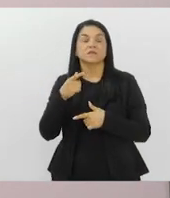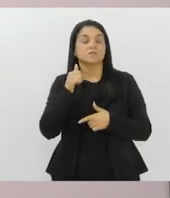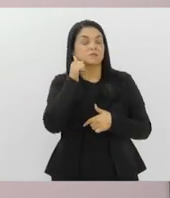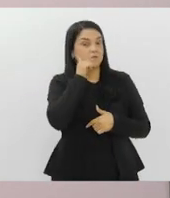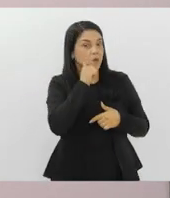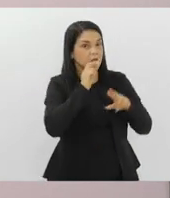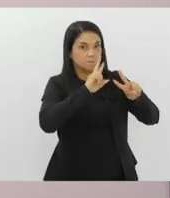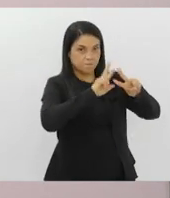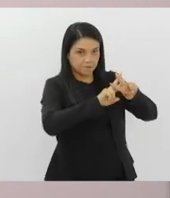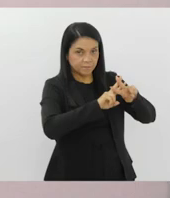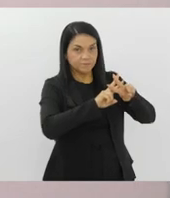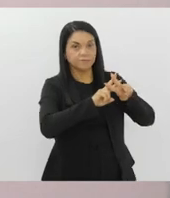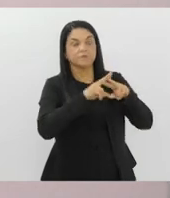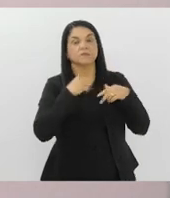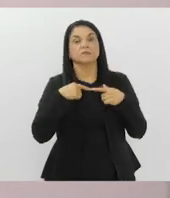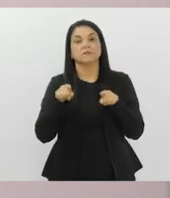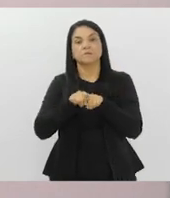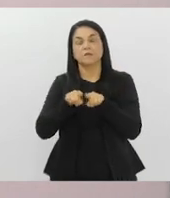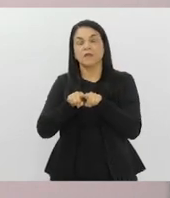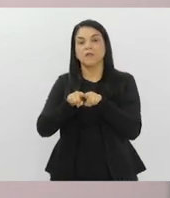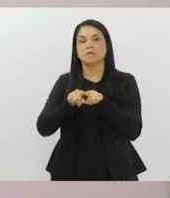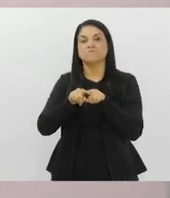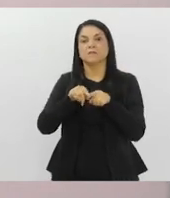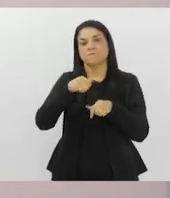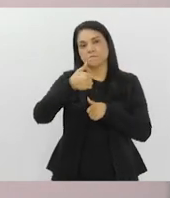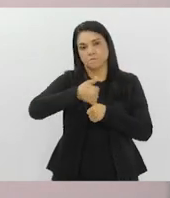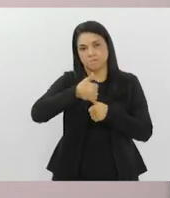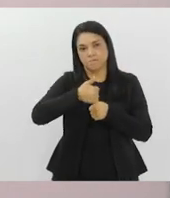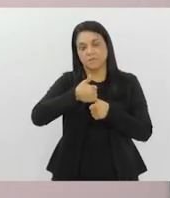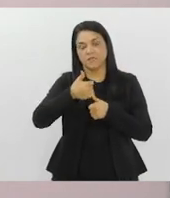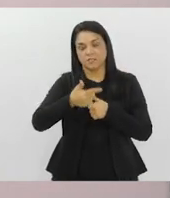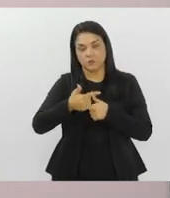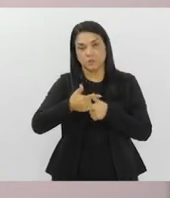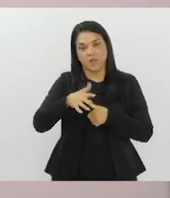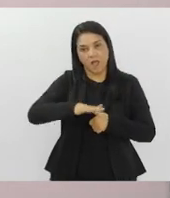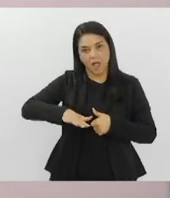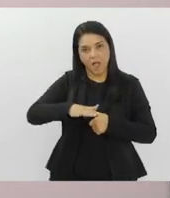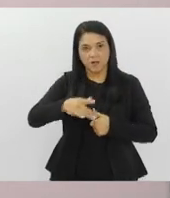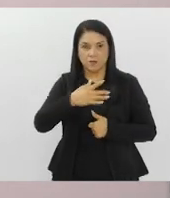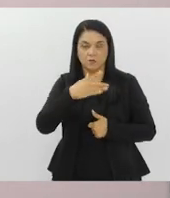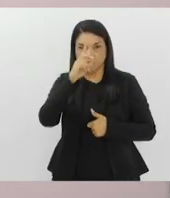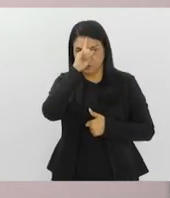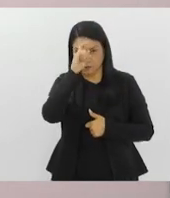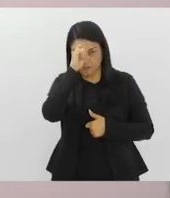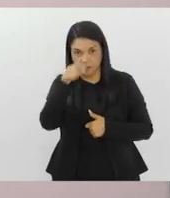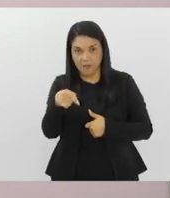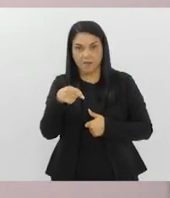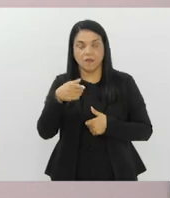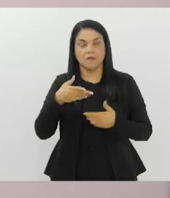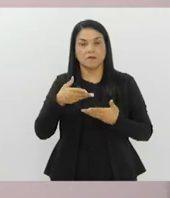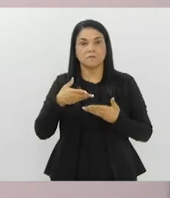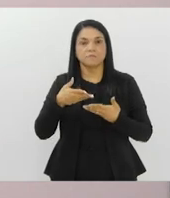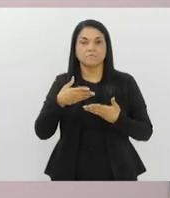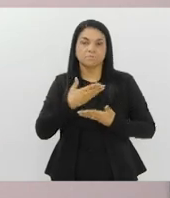ações voltadas para atenção primária, para atenção secundária, para a área hospitalar, para prematuros. Enfim, é uma